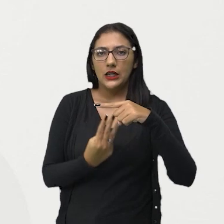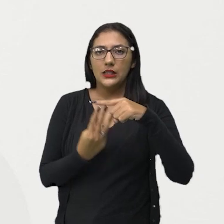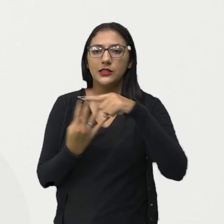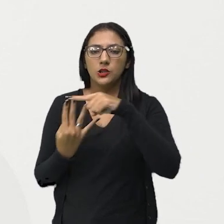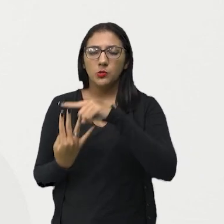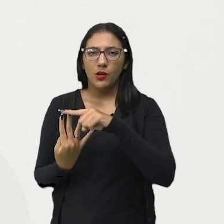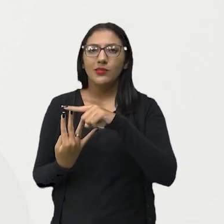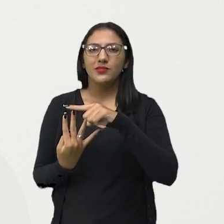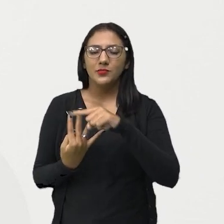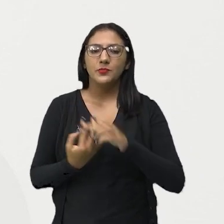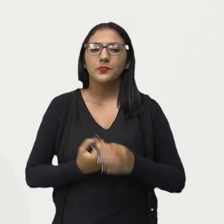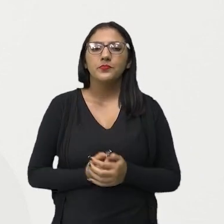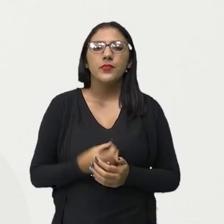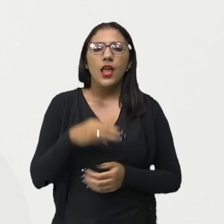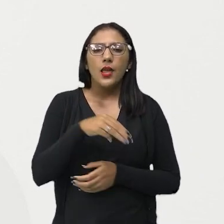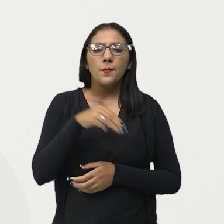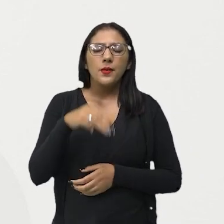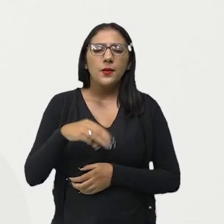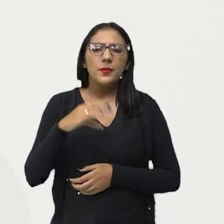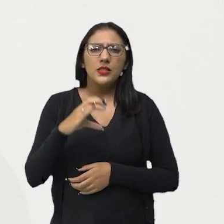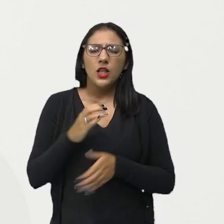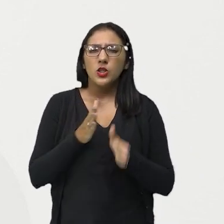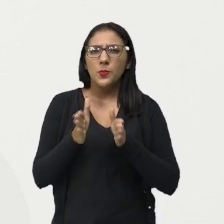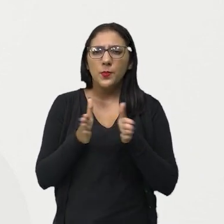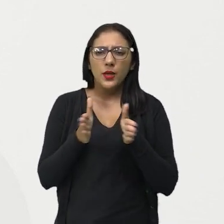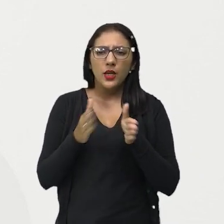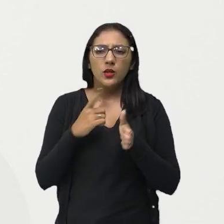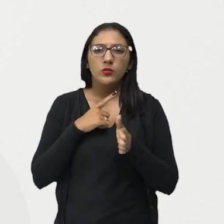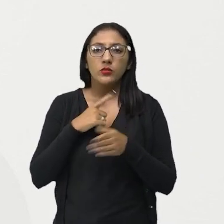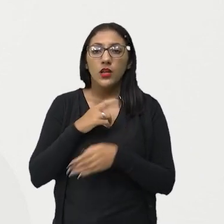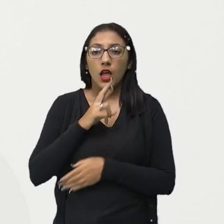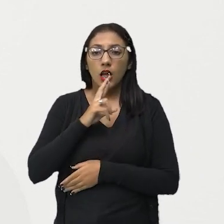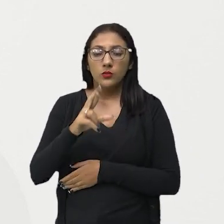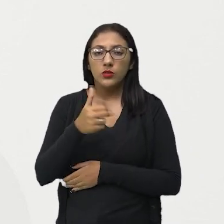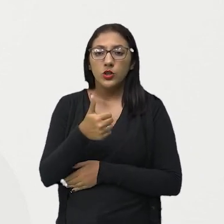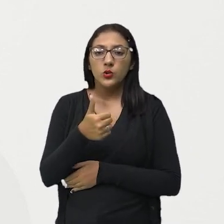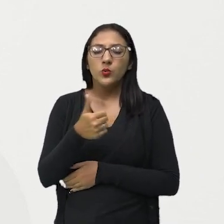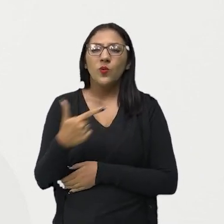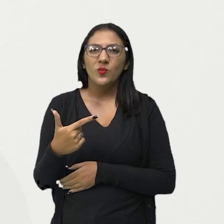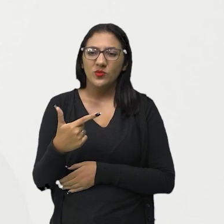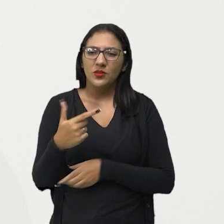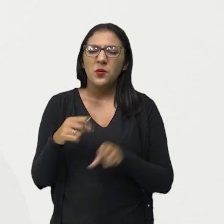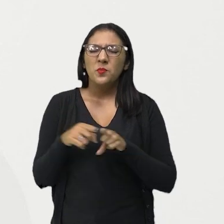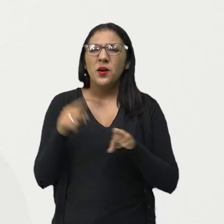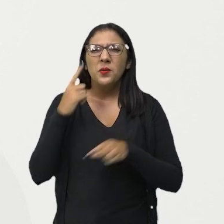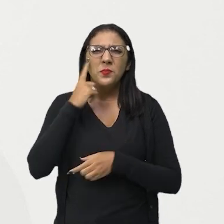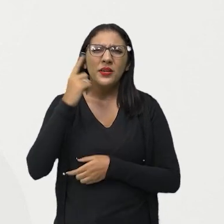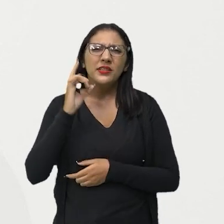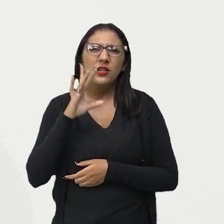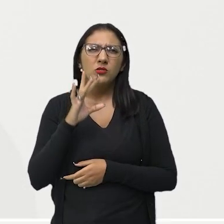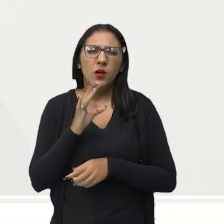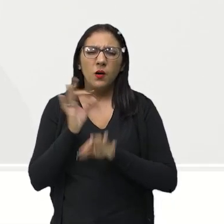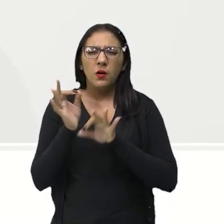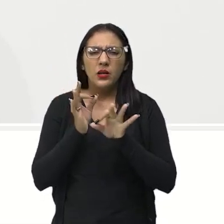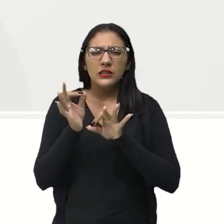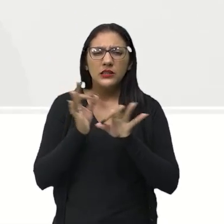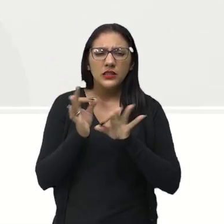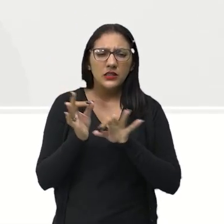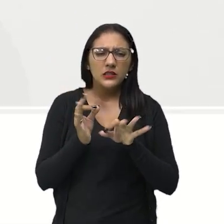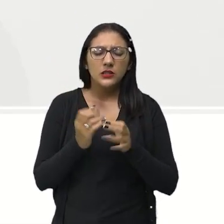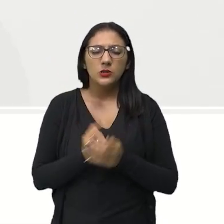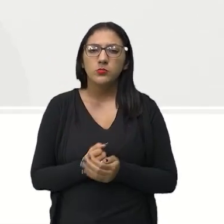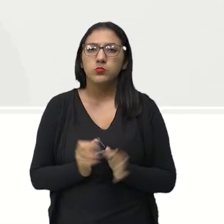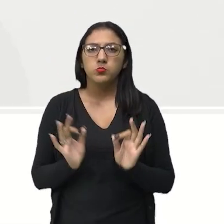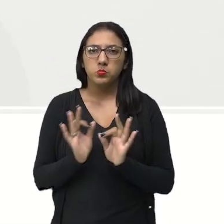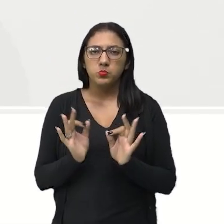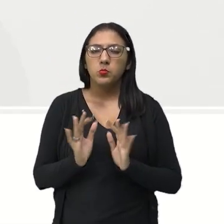4. MMC entre 3 e 4 é igual a 12. Mas se você está pensando, é só multiplicar 3 com 4?